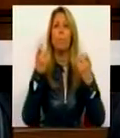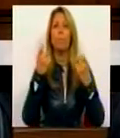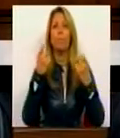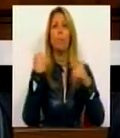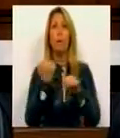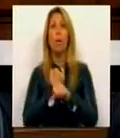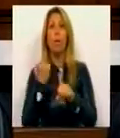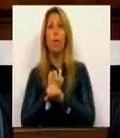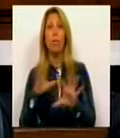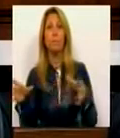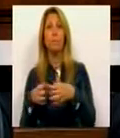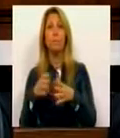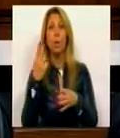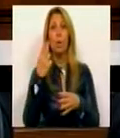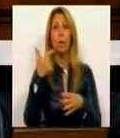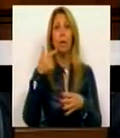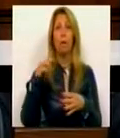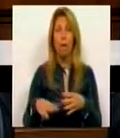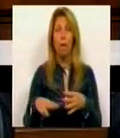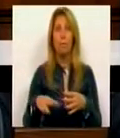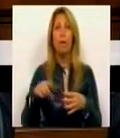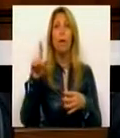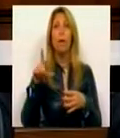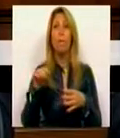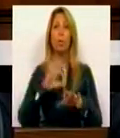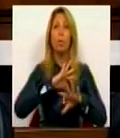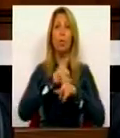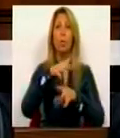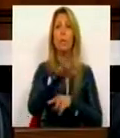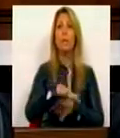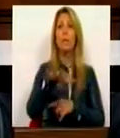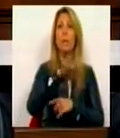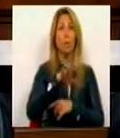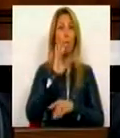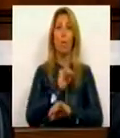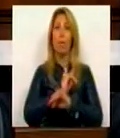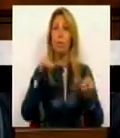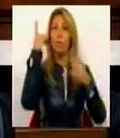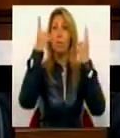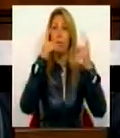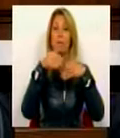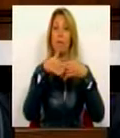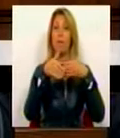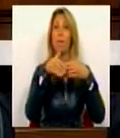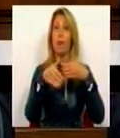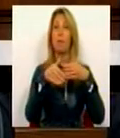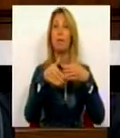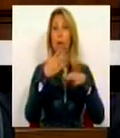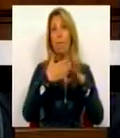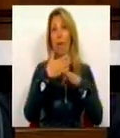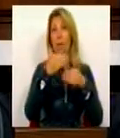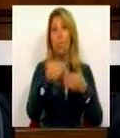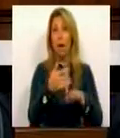IUTM, mas estou a pensar também noutros palcos onde não é concebível, nos tempos mais próximos, ver, ou mesmo a médio